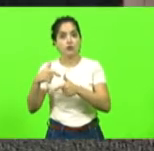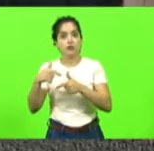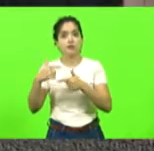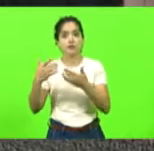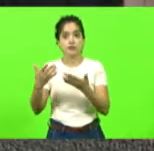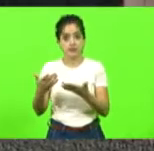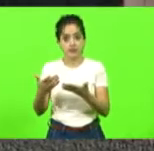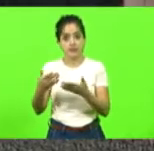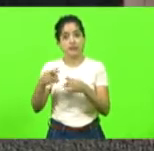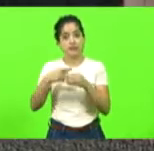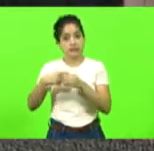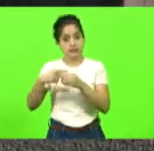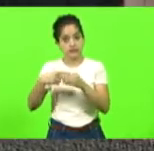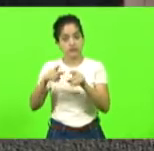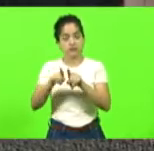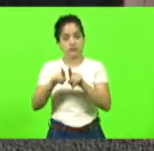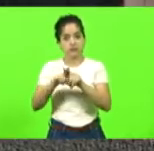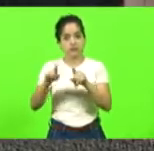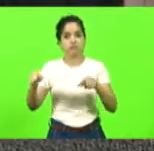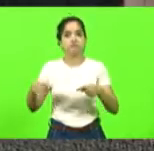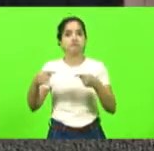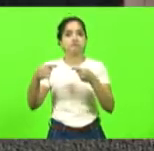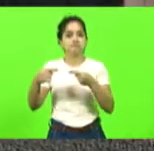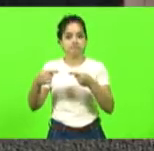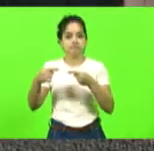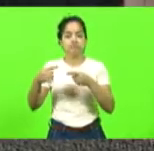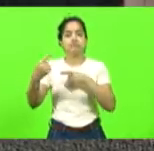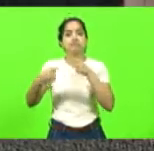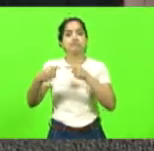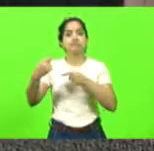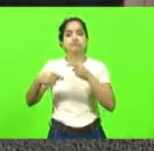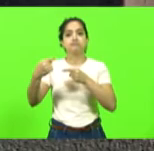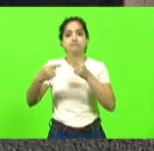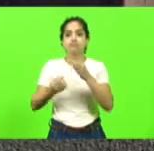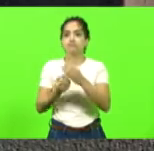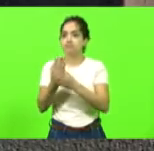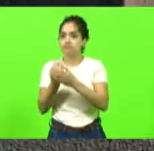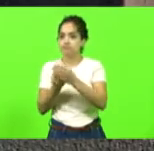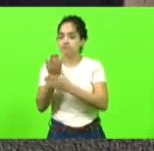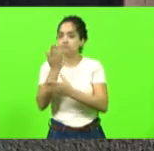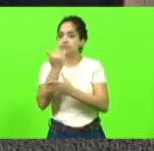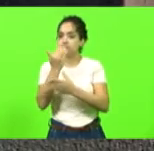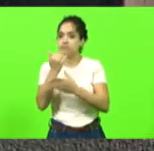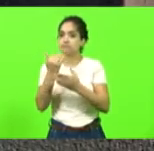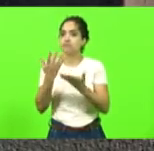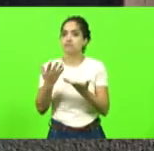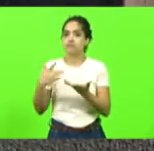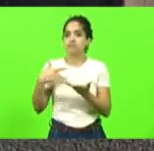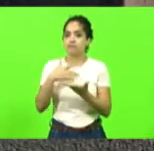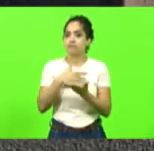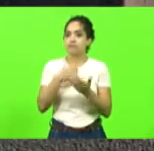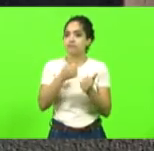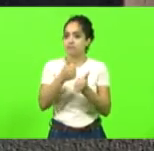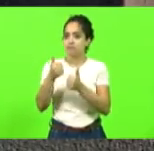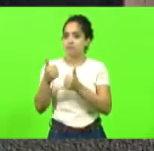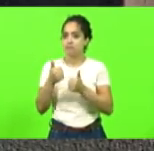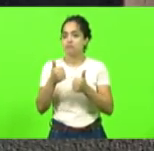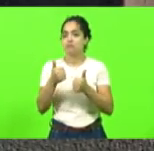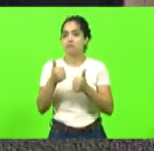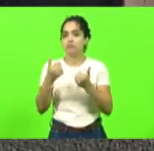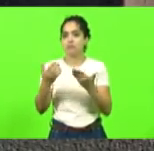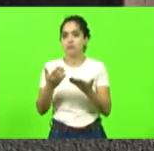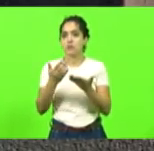da cidade, enfrentando inclusive o debate da produção de alimento saudável e dos sujeitos do consumo